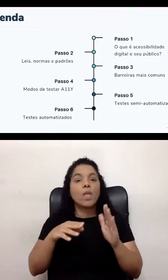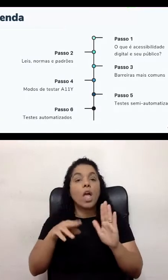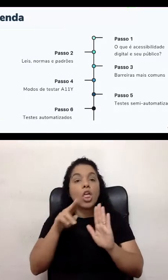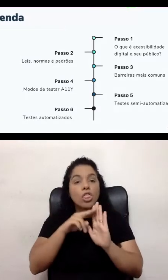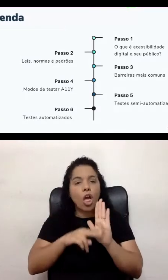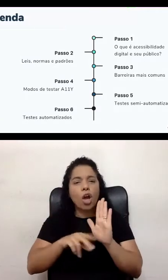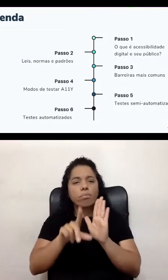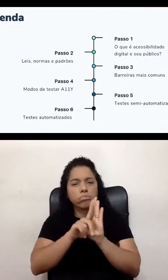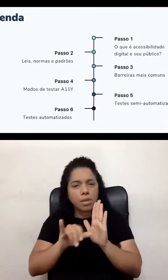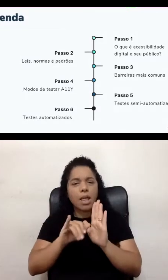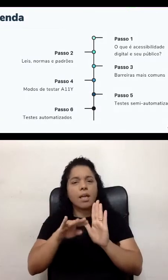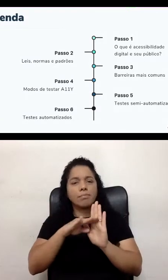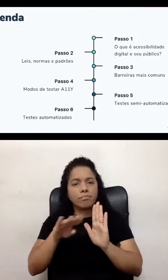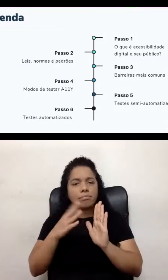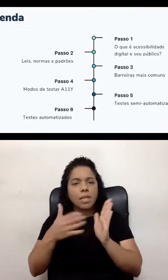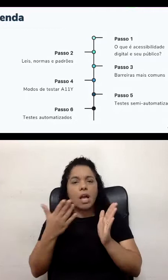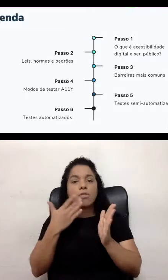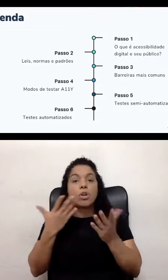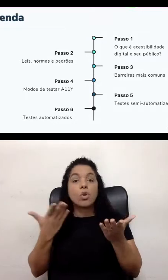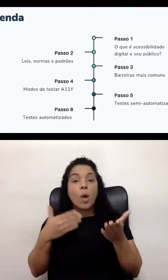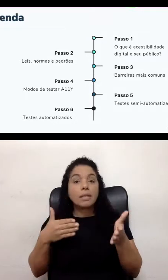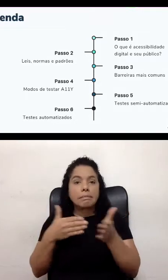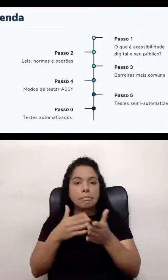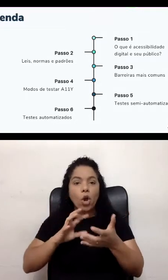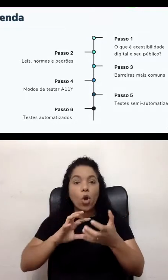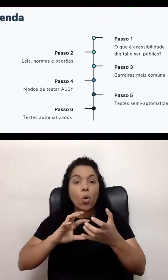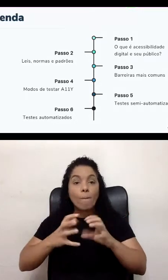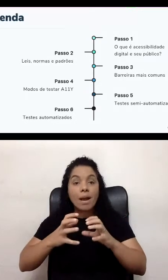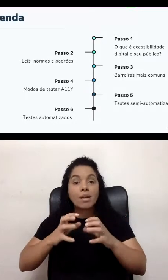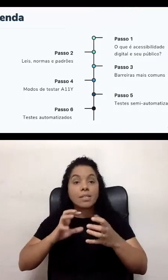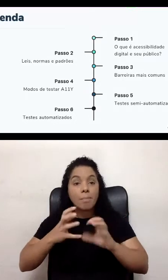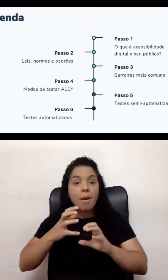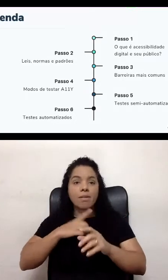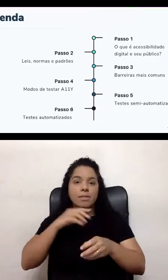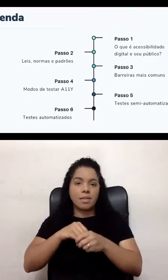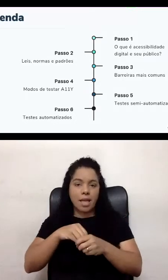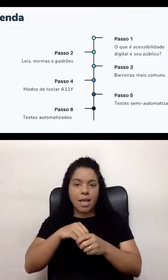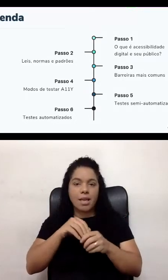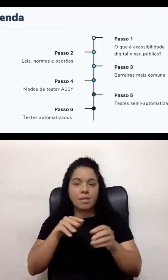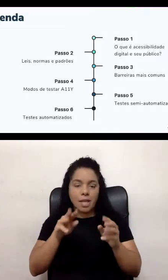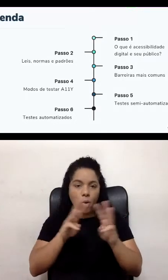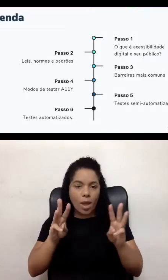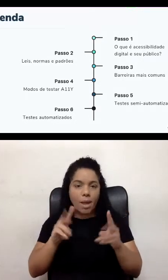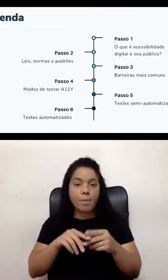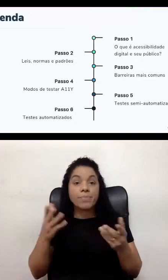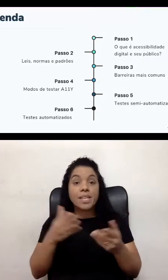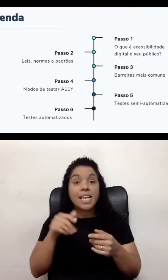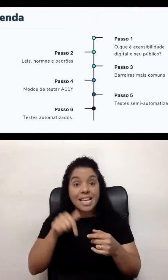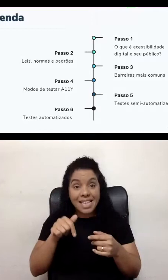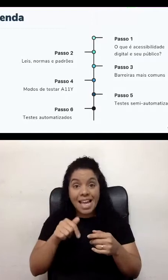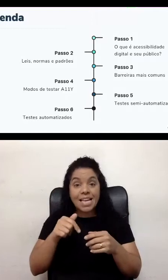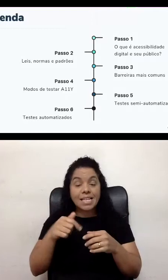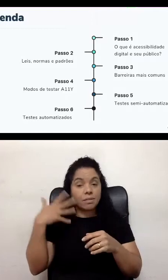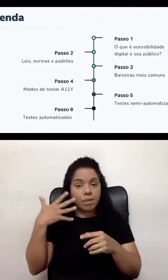hoje, as barreiras mais comuns, ou seja, os bugs mais comuns que a gente tem dentro da web, tá? Hoje, nessa palestra, a gente vai